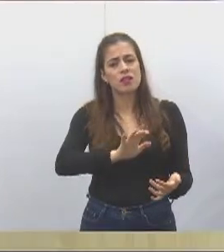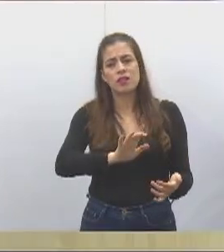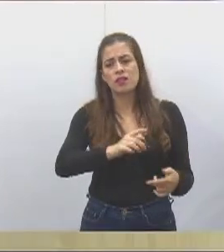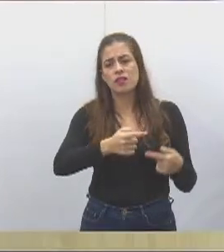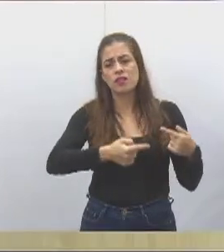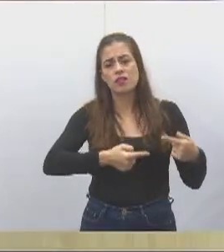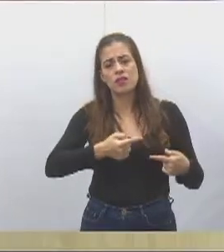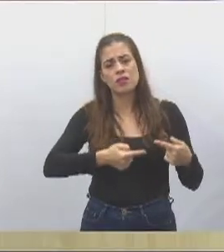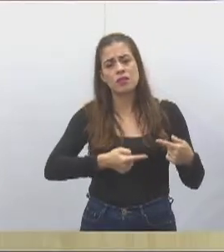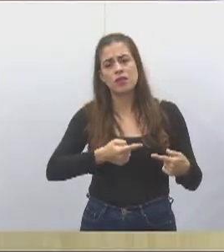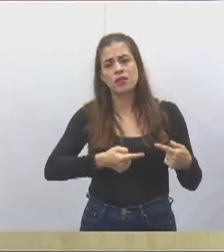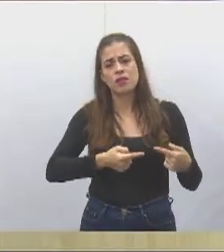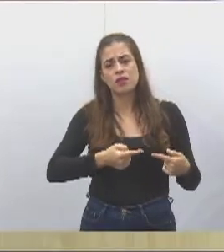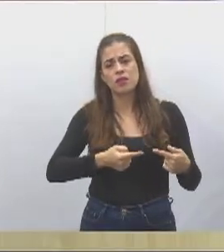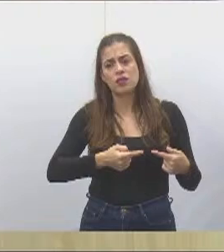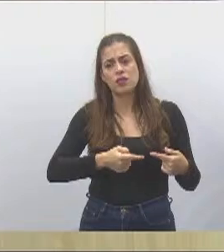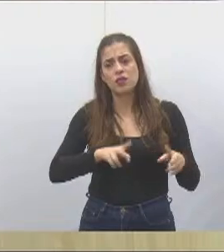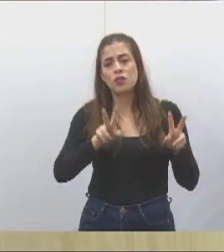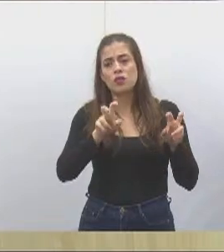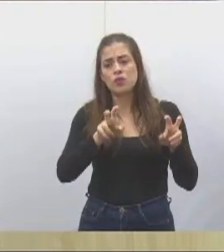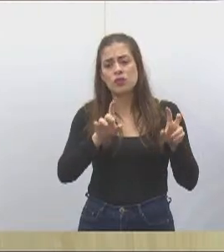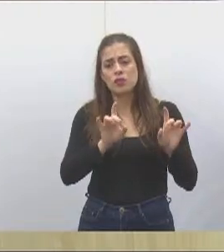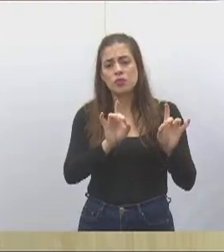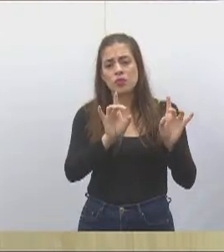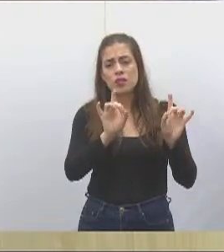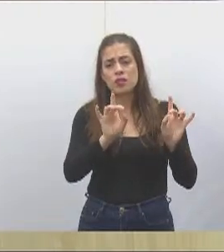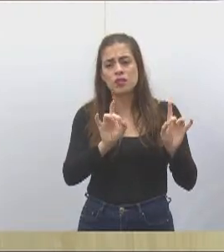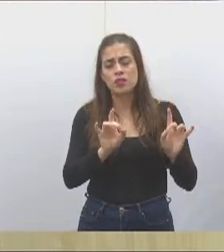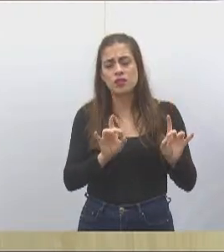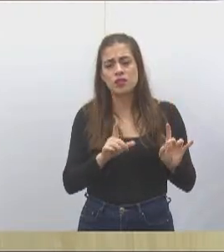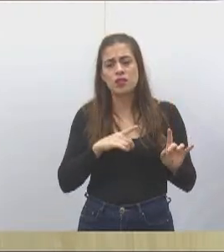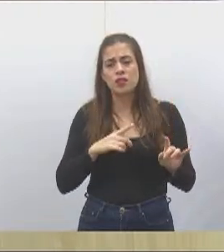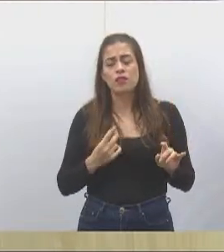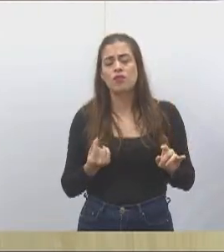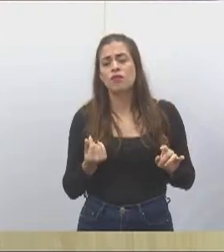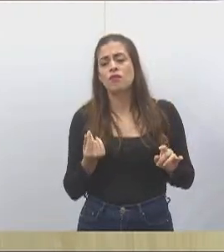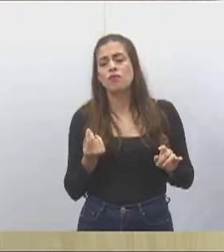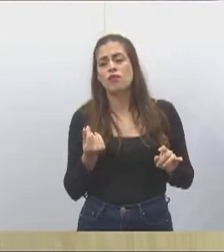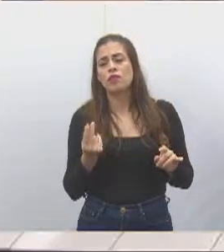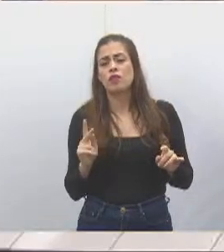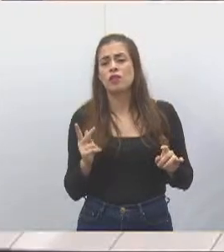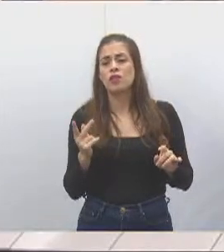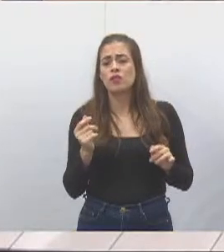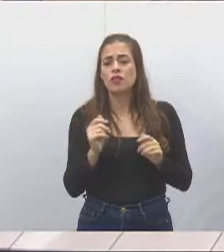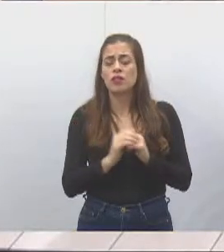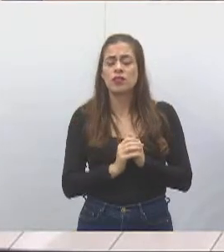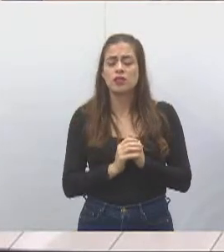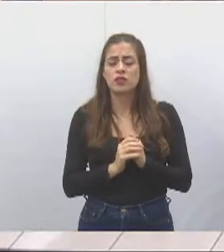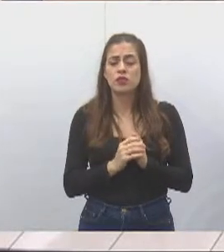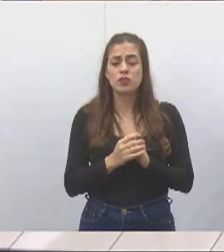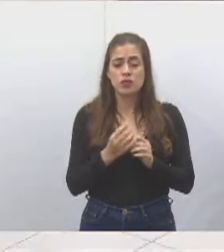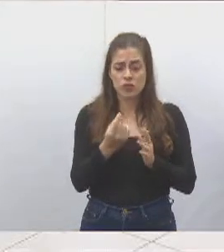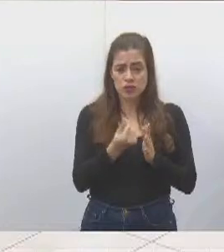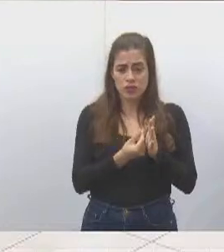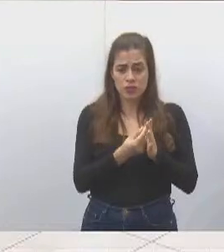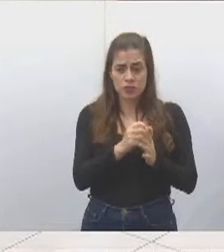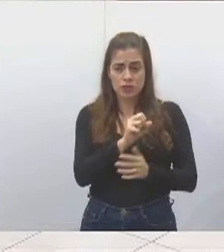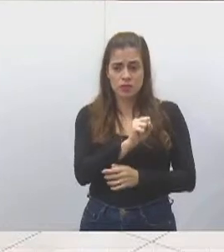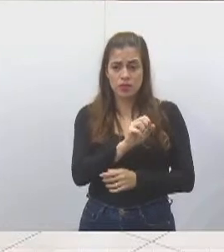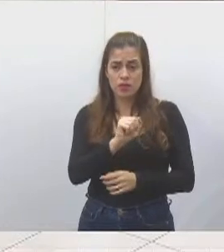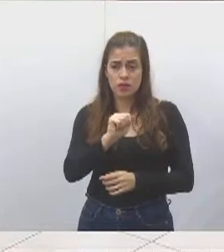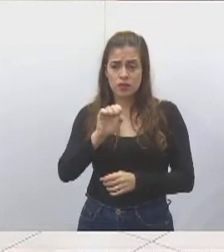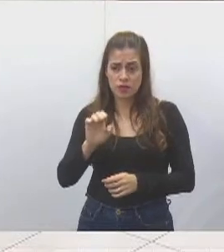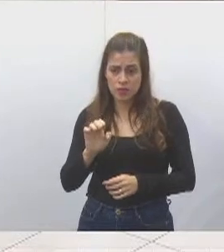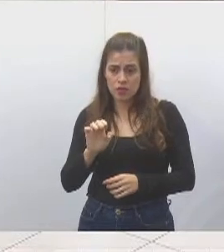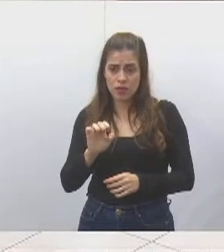debate aqui. E o assunto é muito específico. De ter os valores do orçamento do SAI com esse tipo de despesa